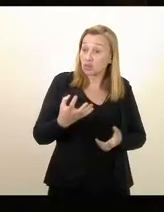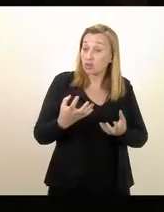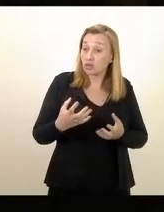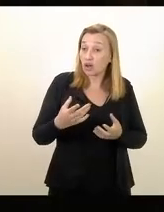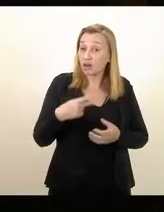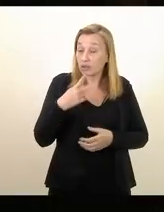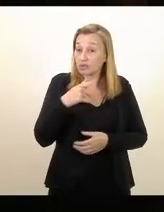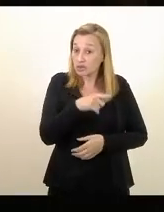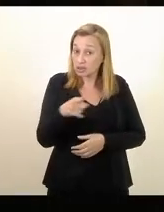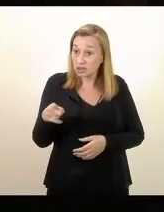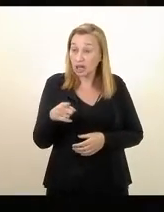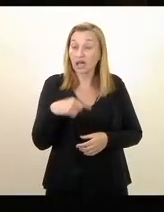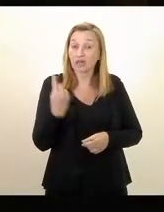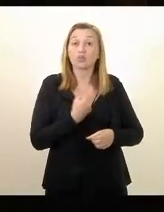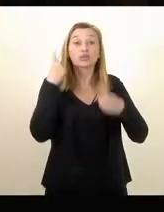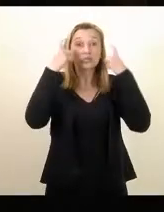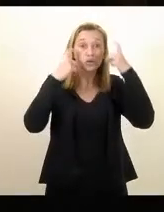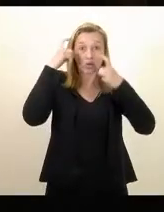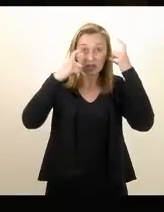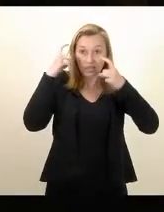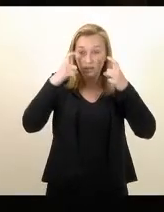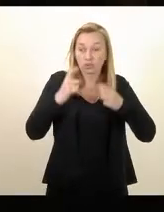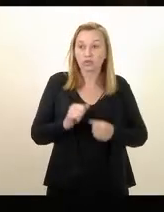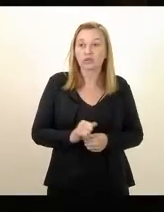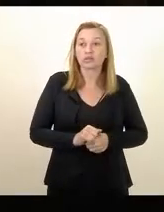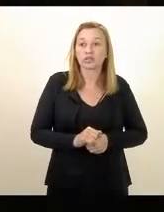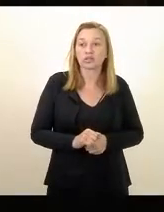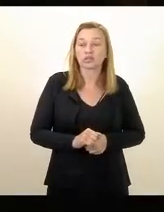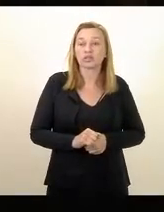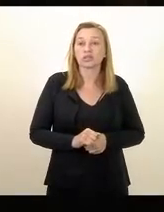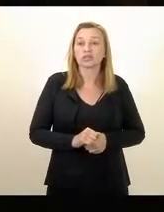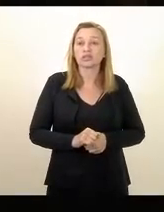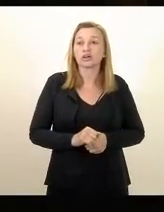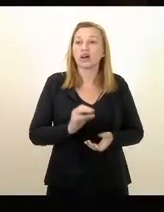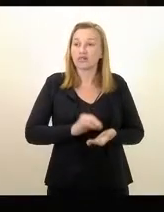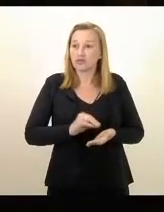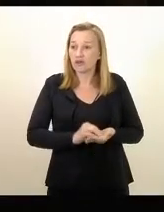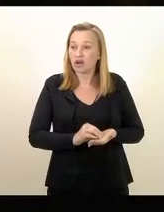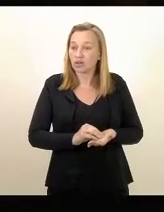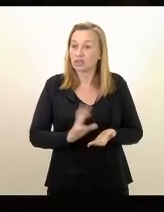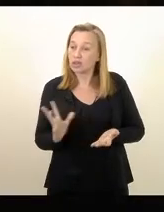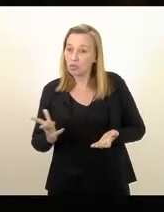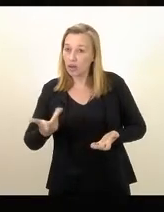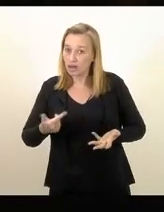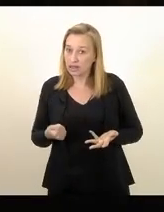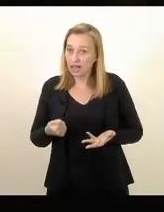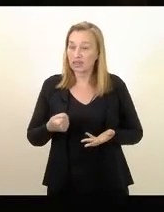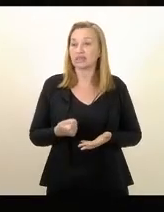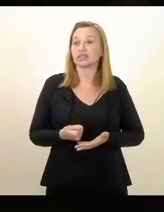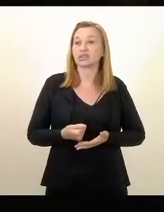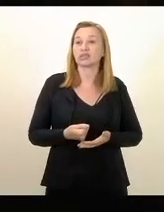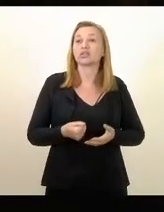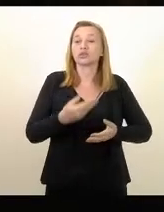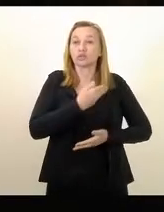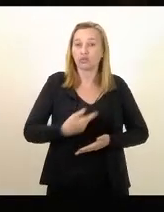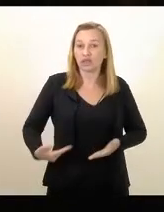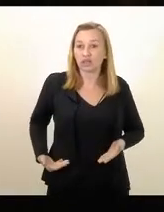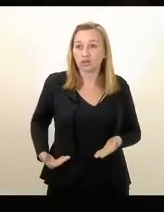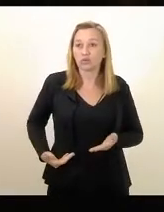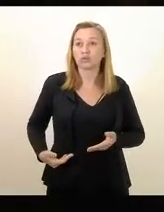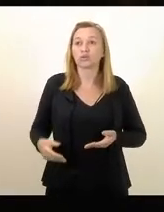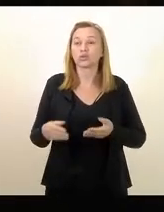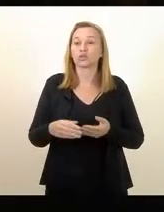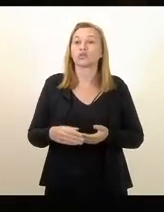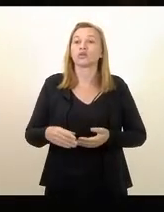à luz a nossa preocupação com a ineficiência a omissão e a negligência do governador do estado em